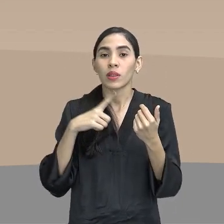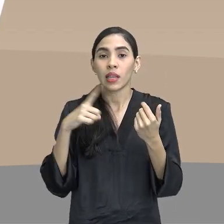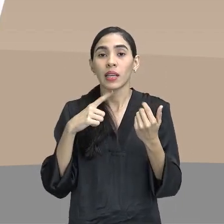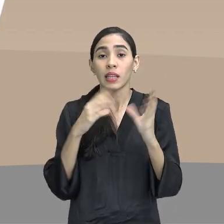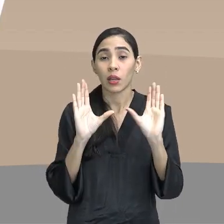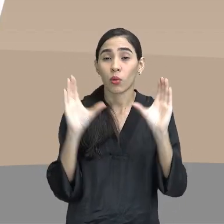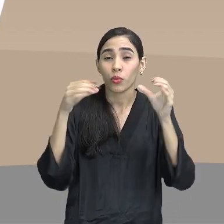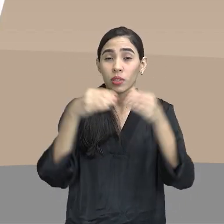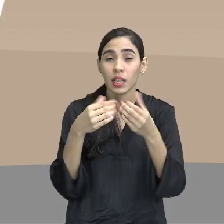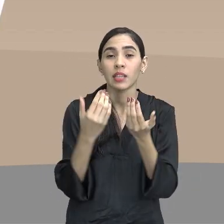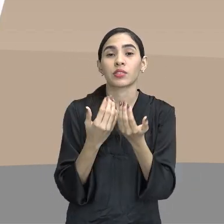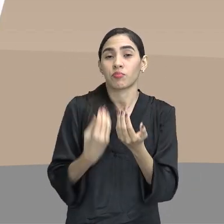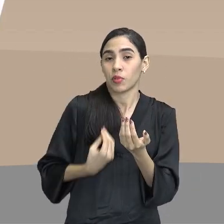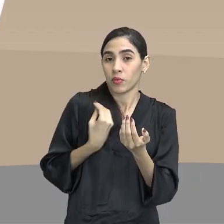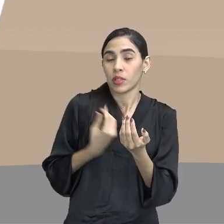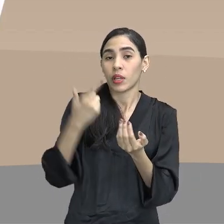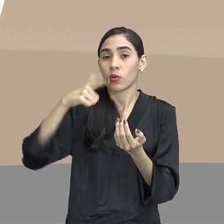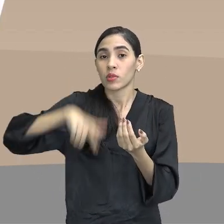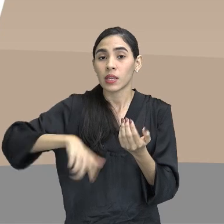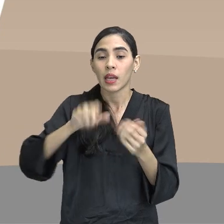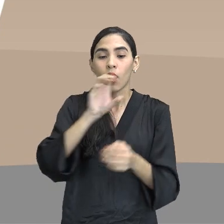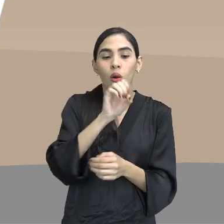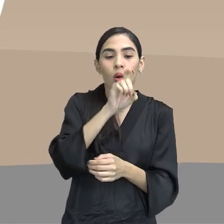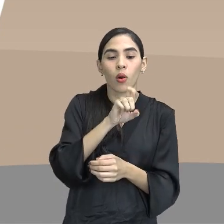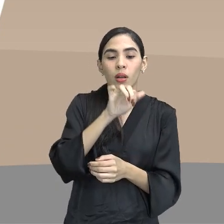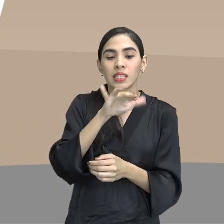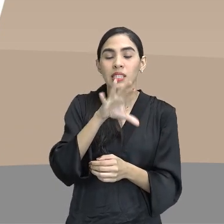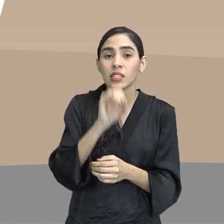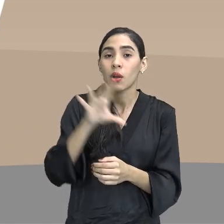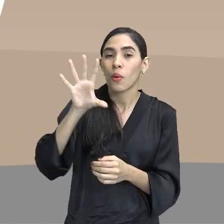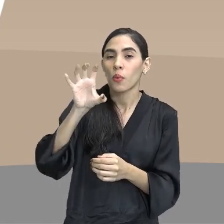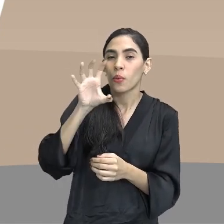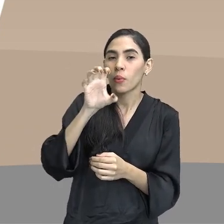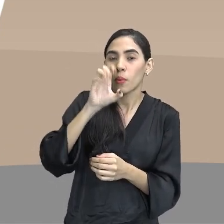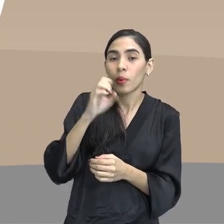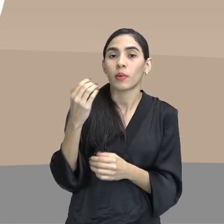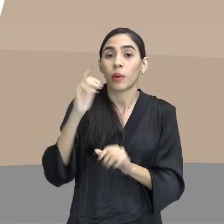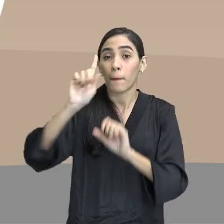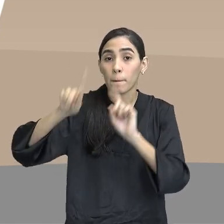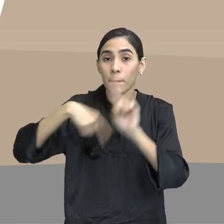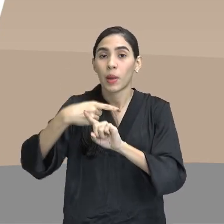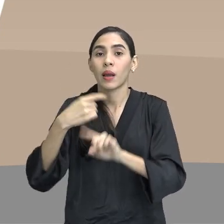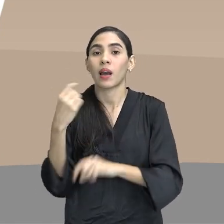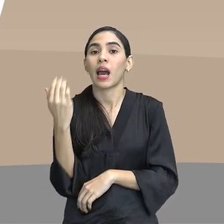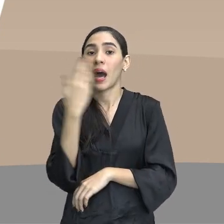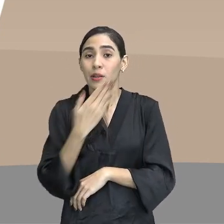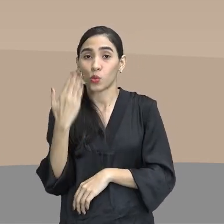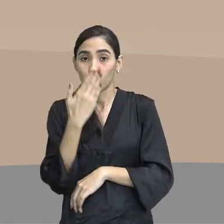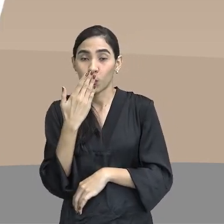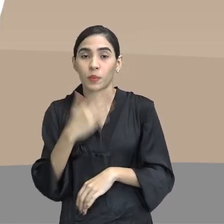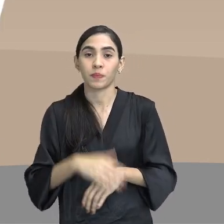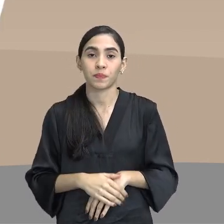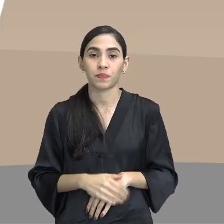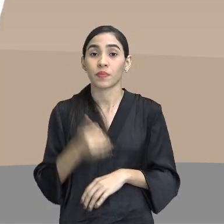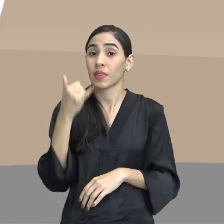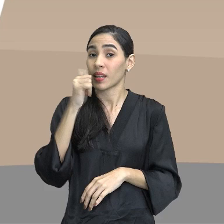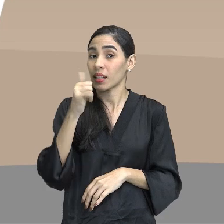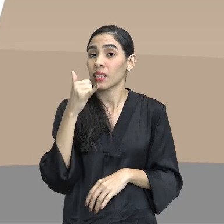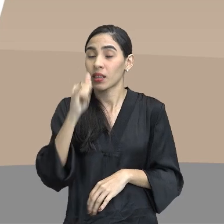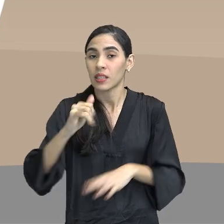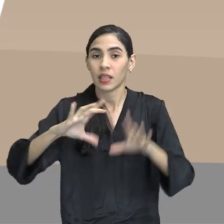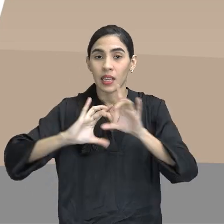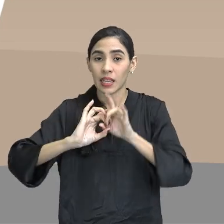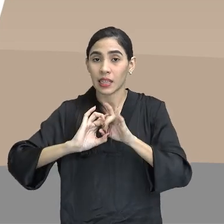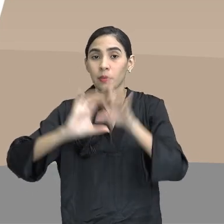organismos vivos vão consumir o oxigênio para converter em açúcar, como nós vimos na reação anterior, em energia,